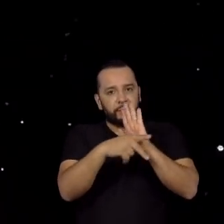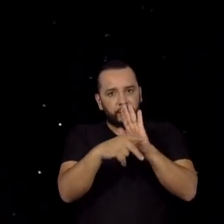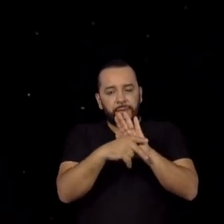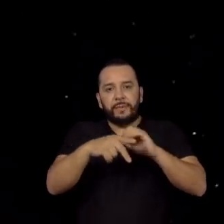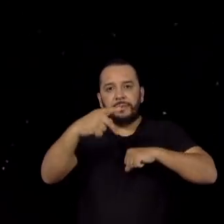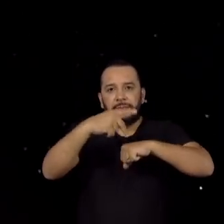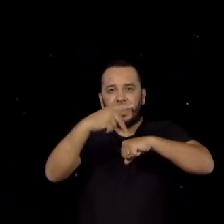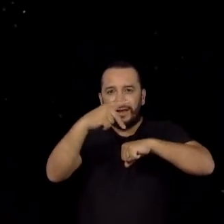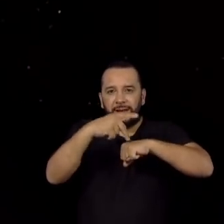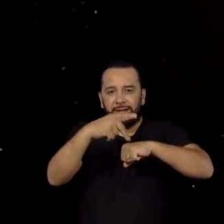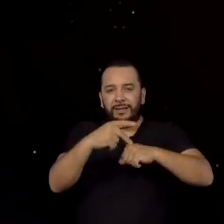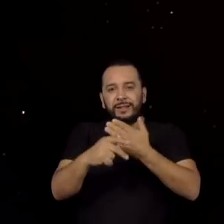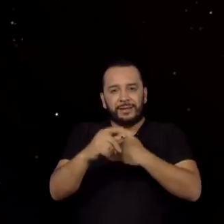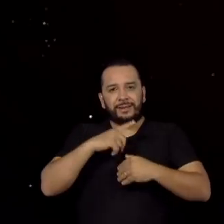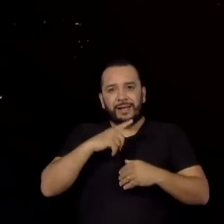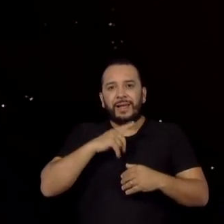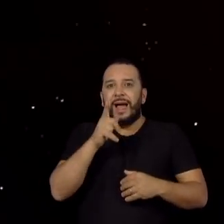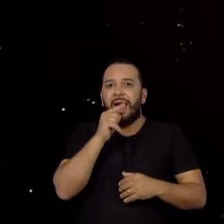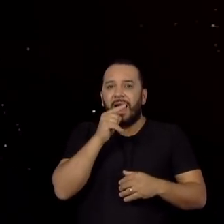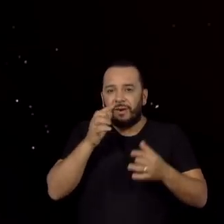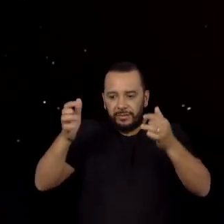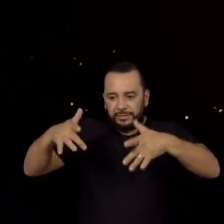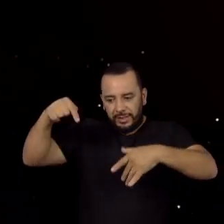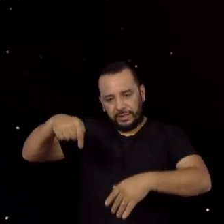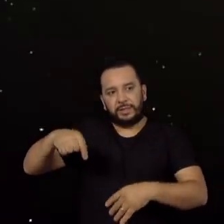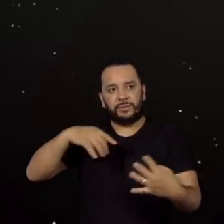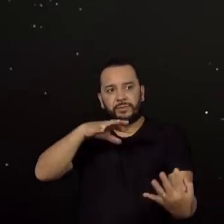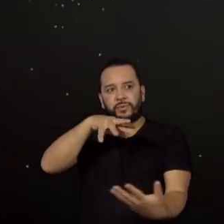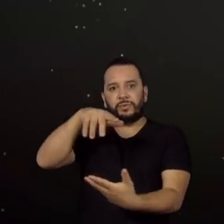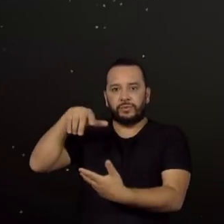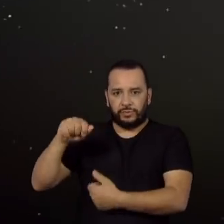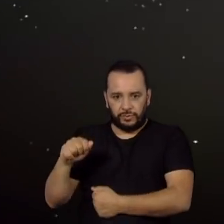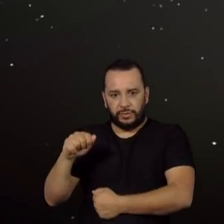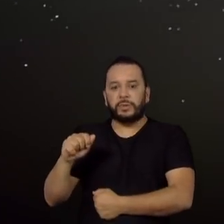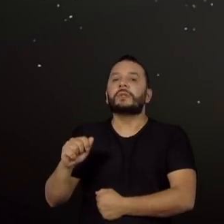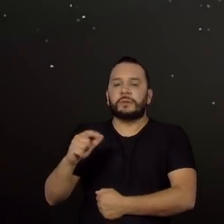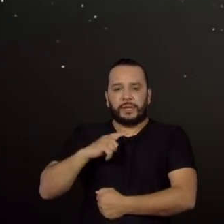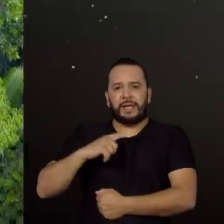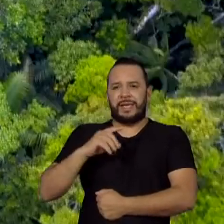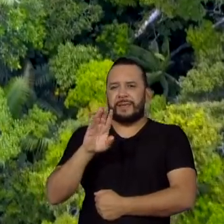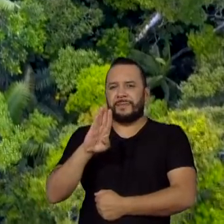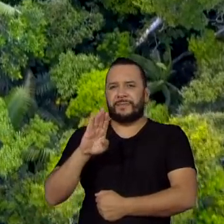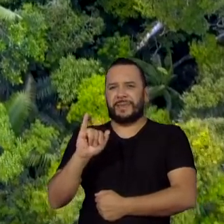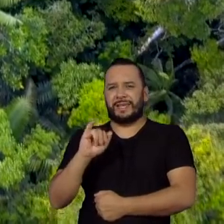rochas cheios de água na Terra por bilhões de anos.